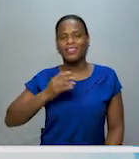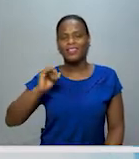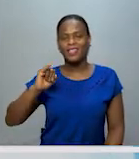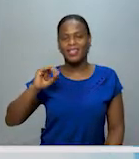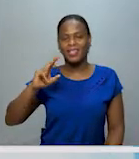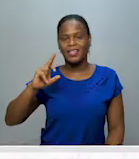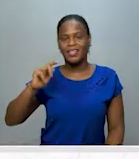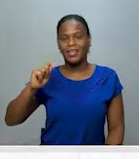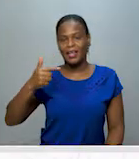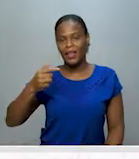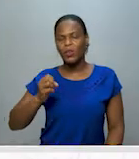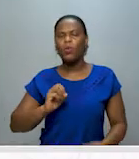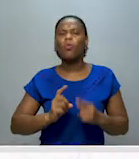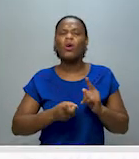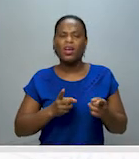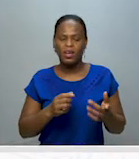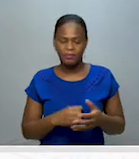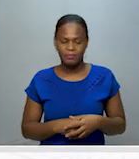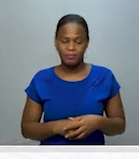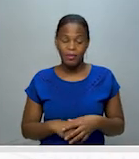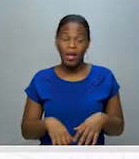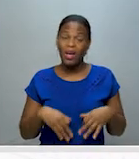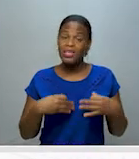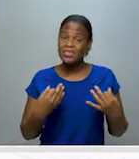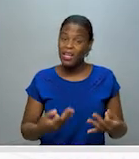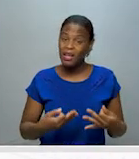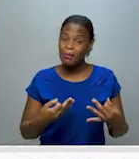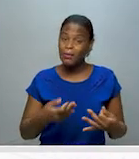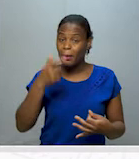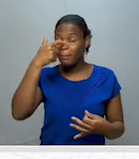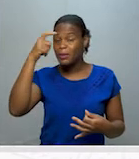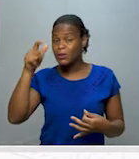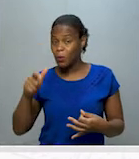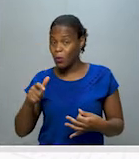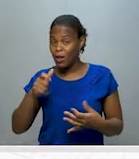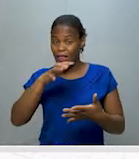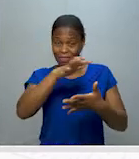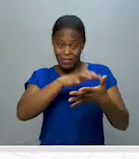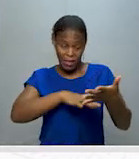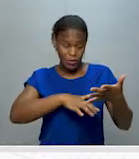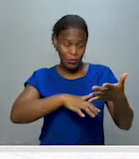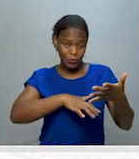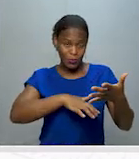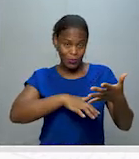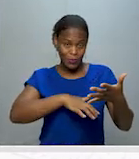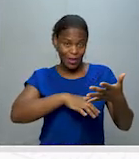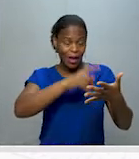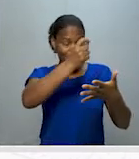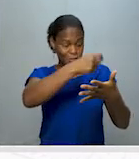discurso direto? Ora, discurso direto é sempre que o narrador reproduz os pensamentos ou